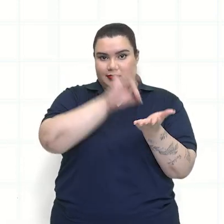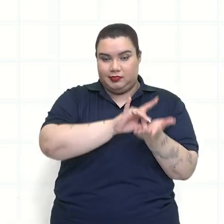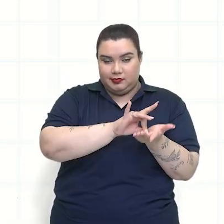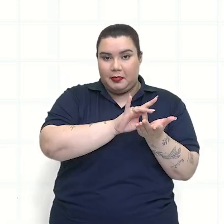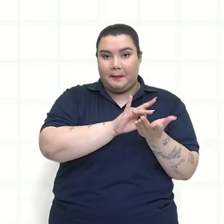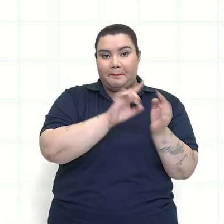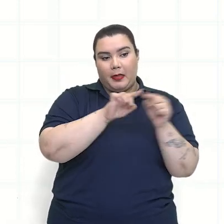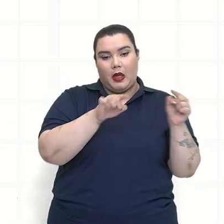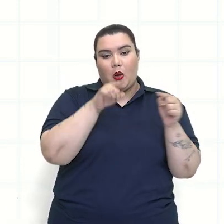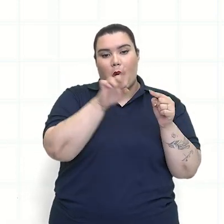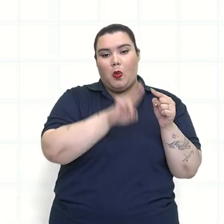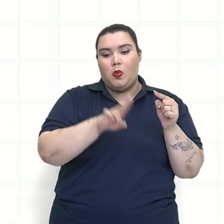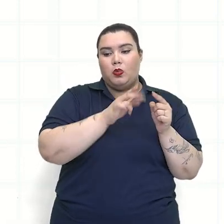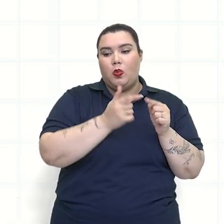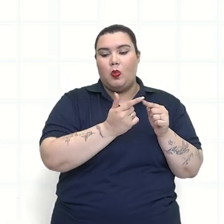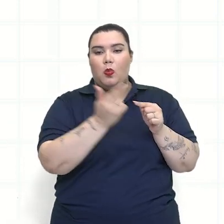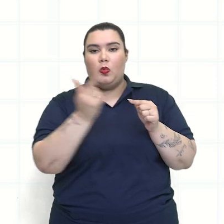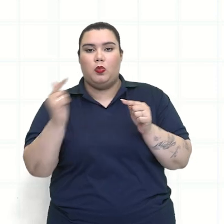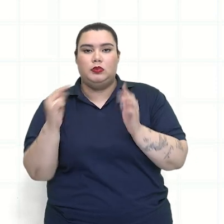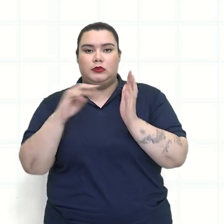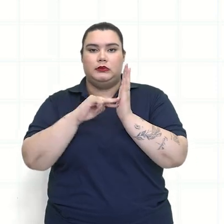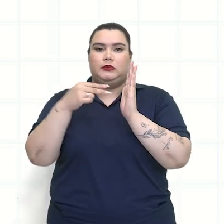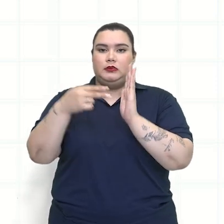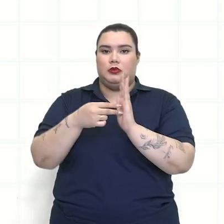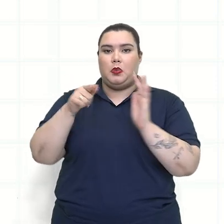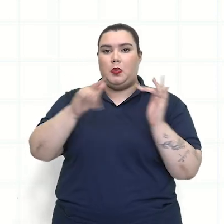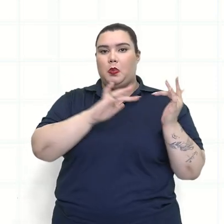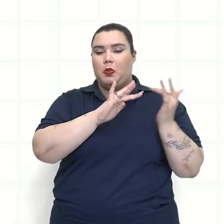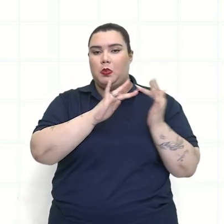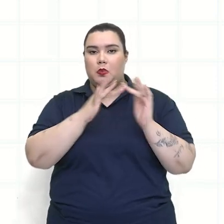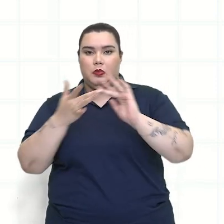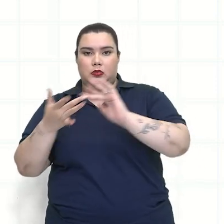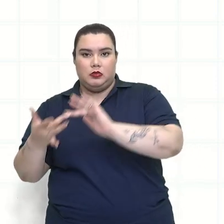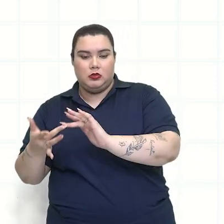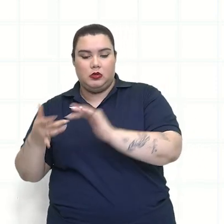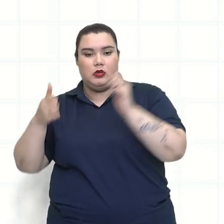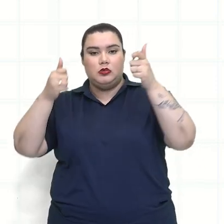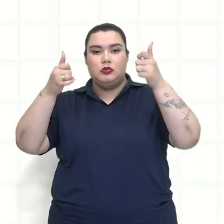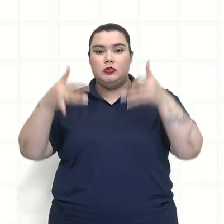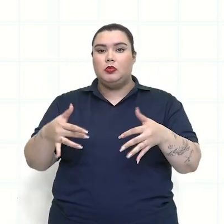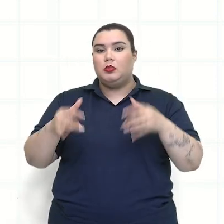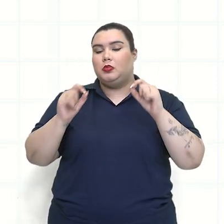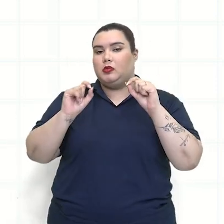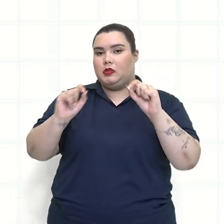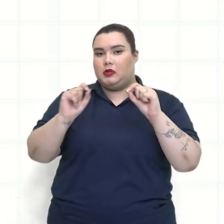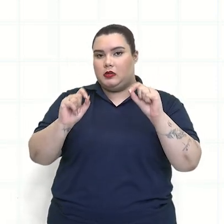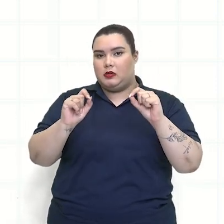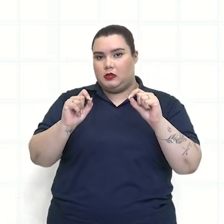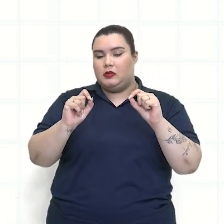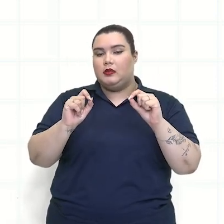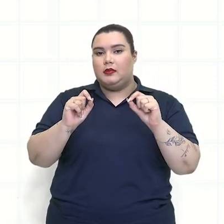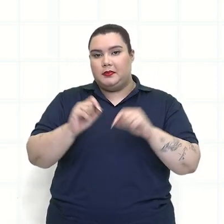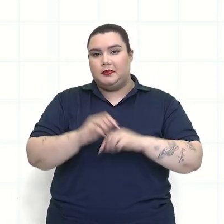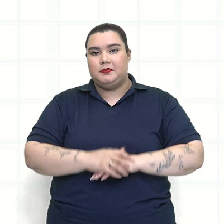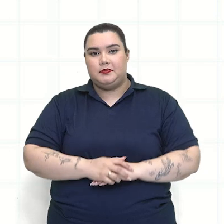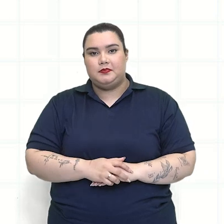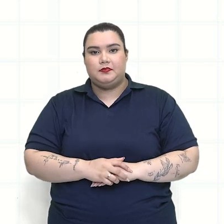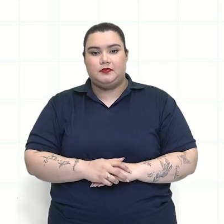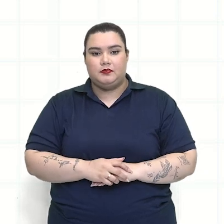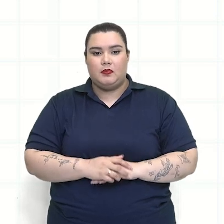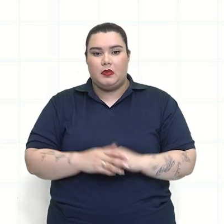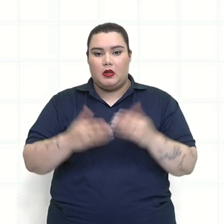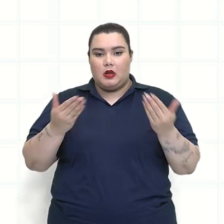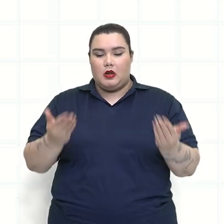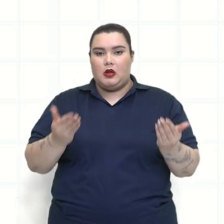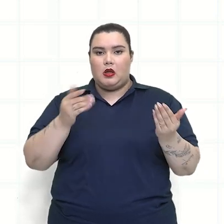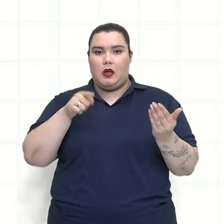Fera, animal, e se inseriu em outro contexto para significar outra coisa. Se eu